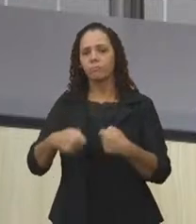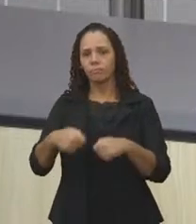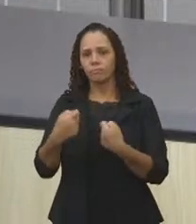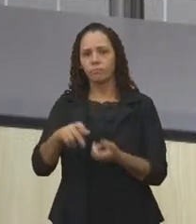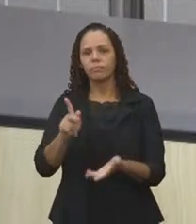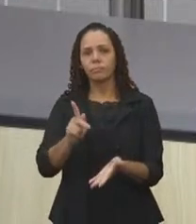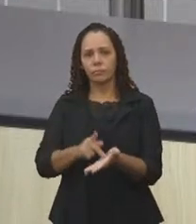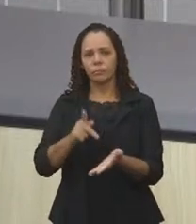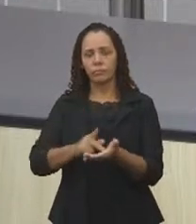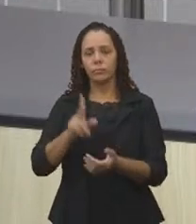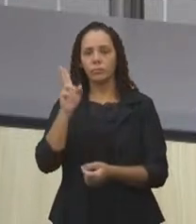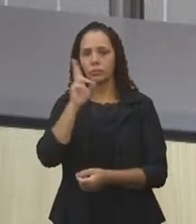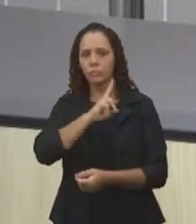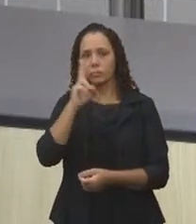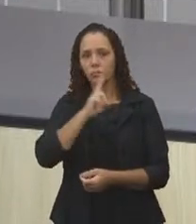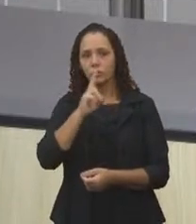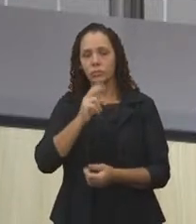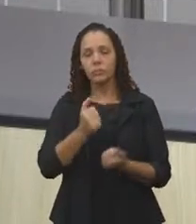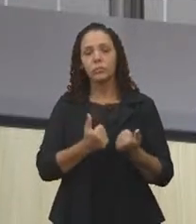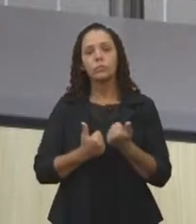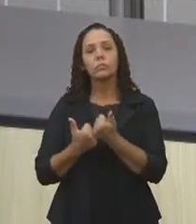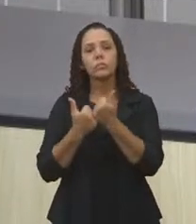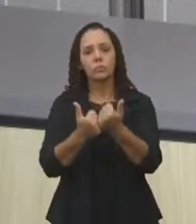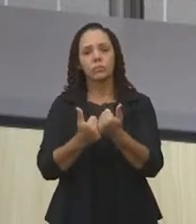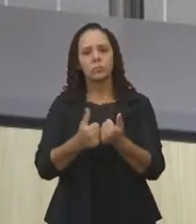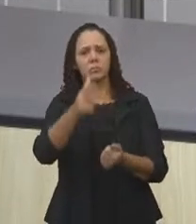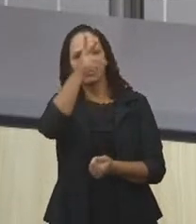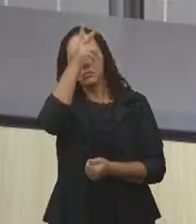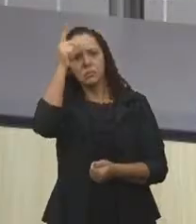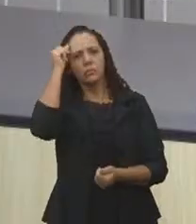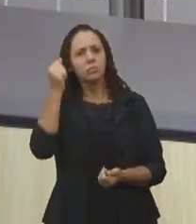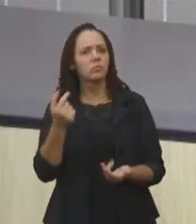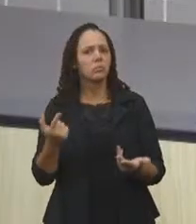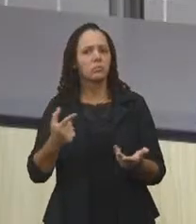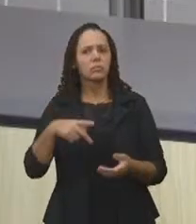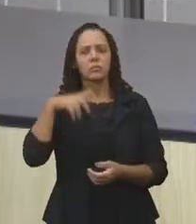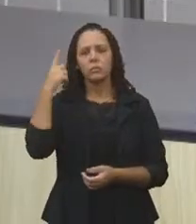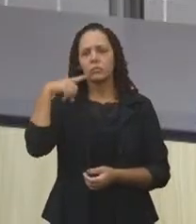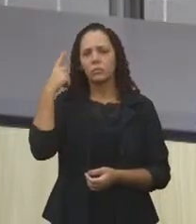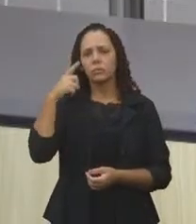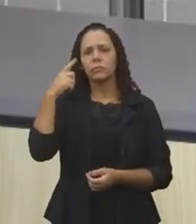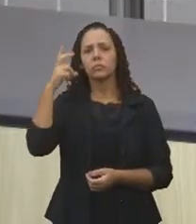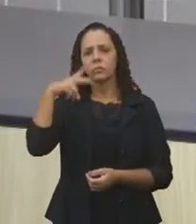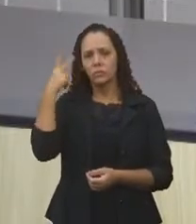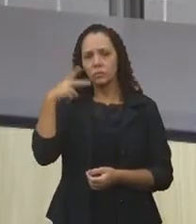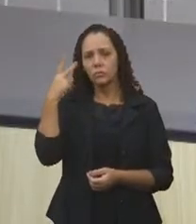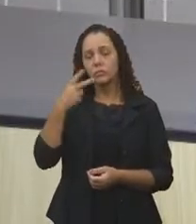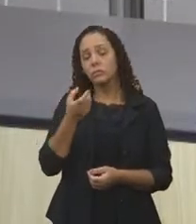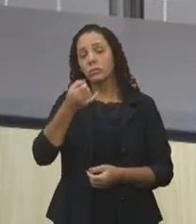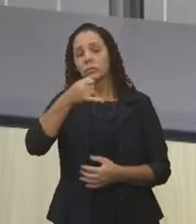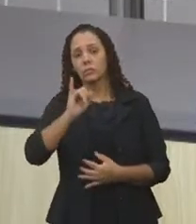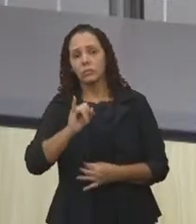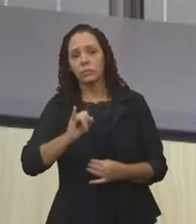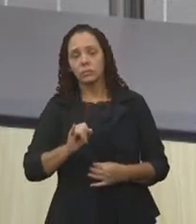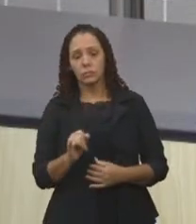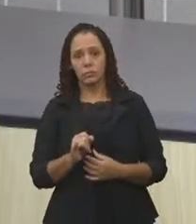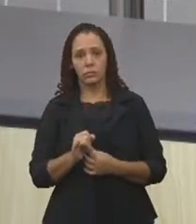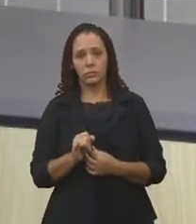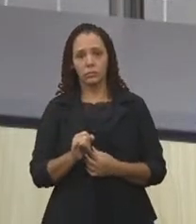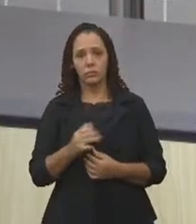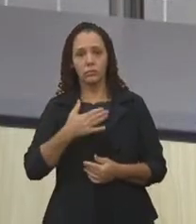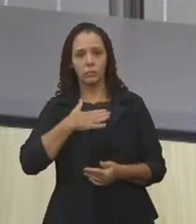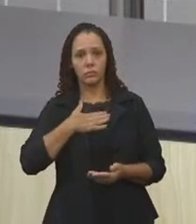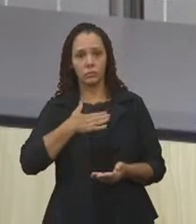sim, urgente, de um apoio, seja do prefeito, seja de deputado ou seja de vereador. E se a minha